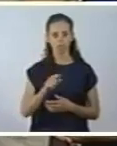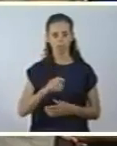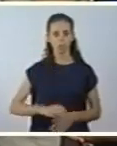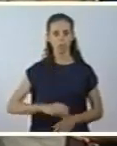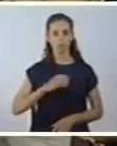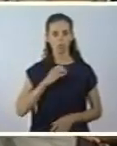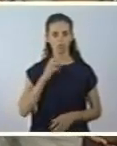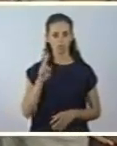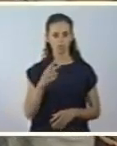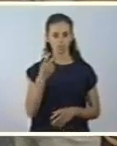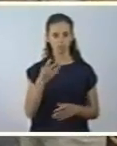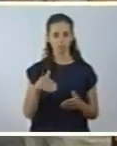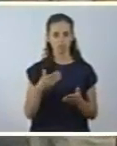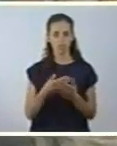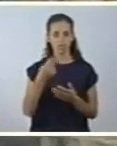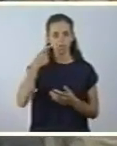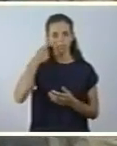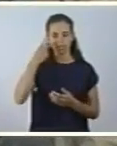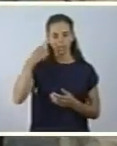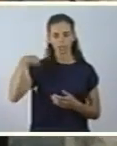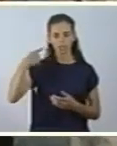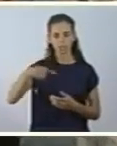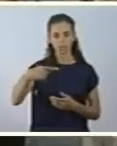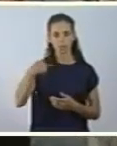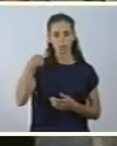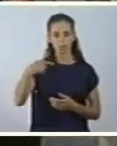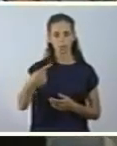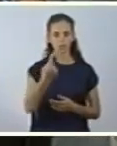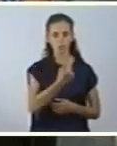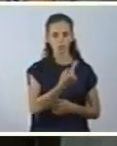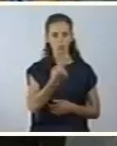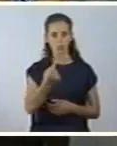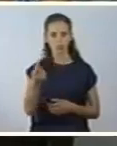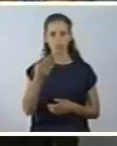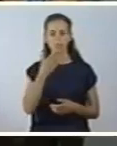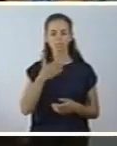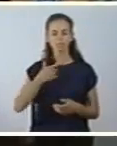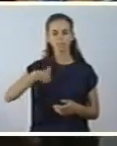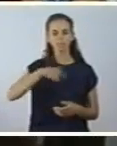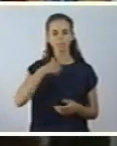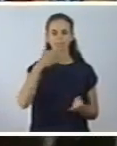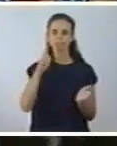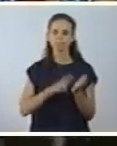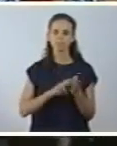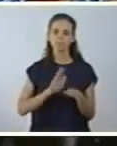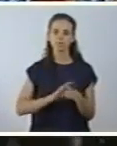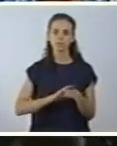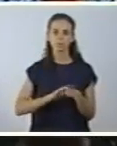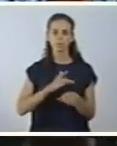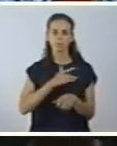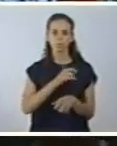confiança, para que em cada dia das nossas vidas possamos ser verdadeiras testemunhas do seu